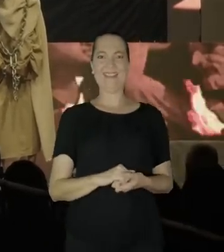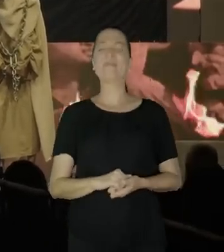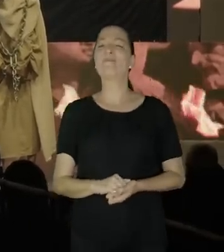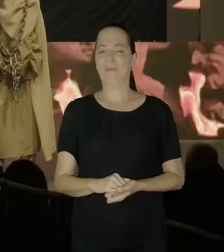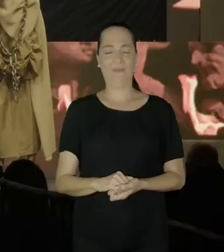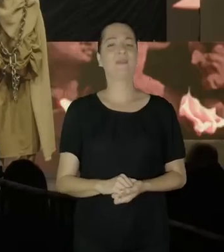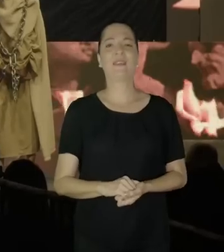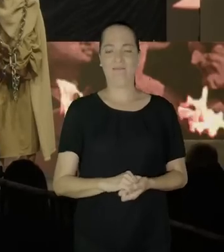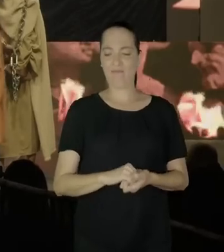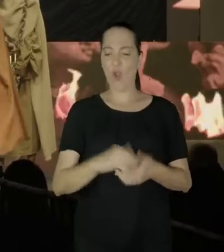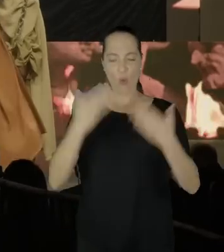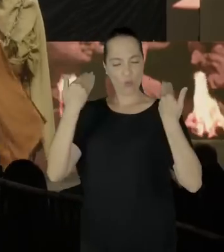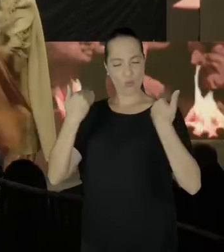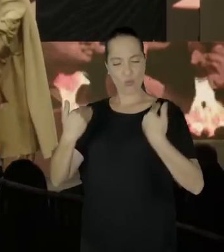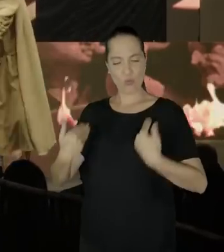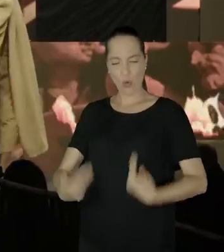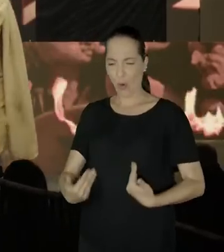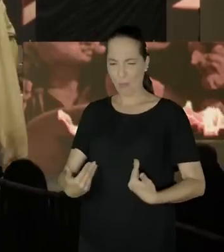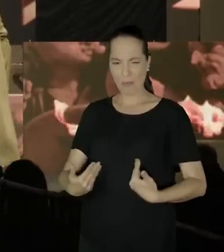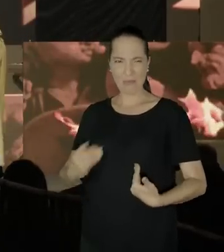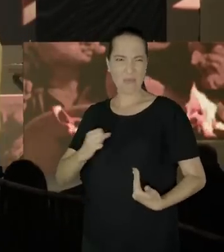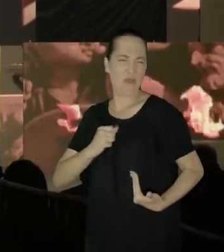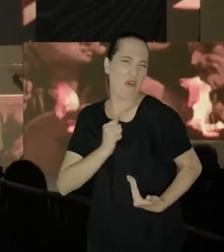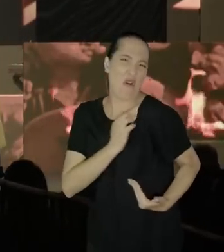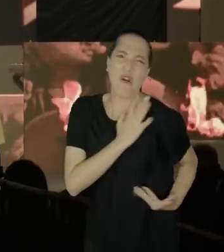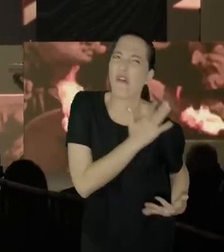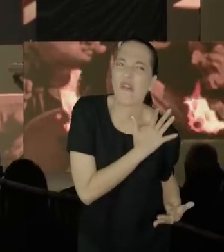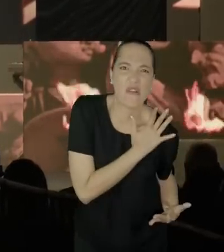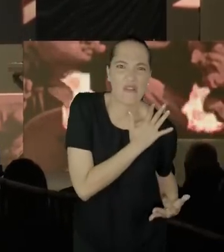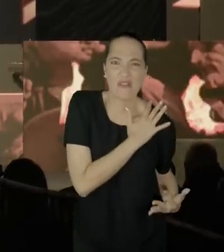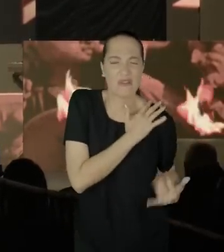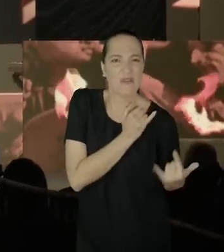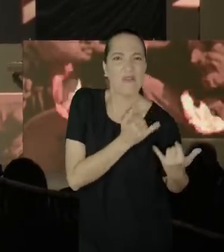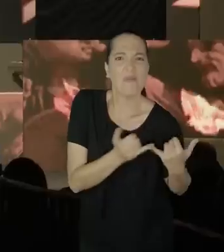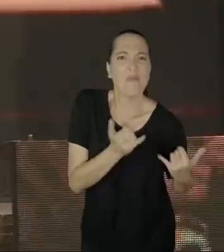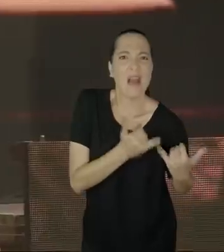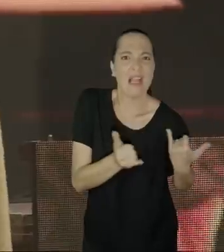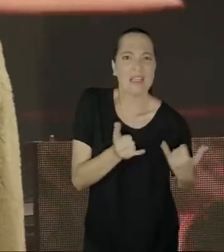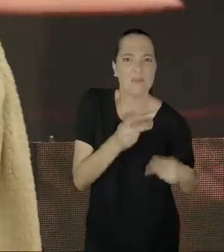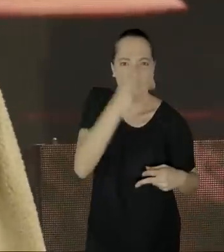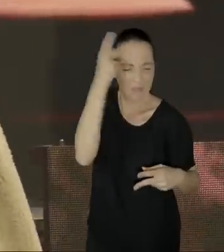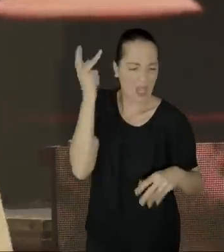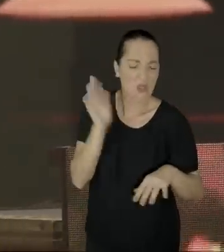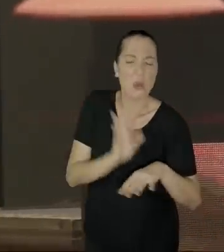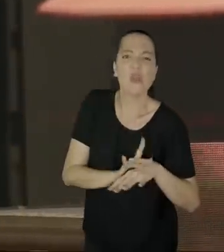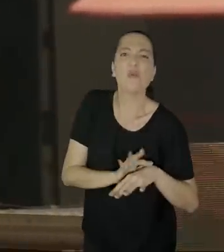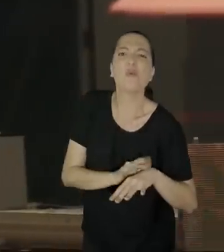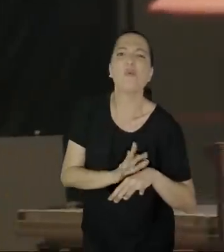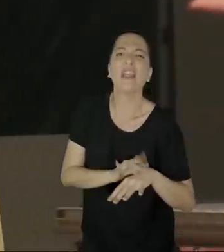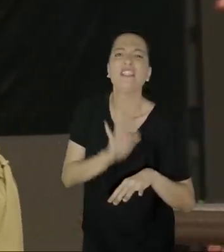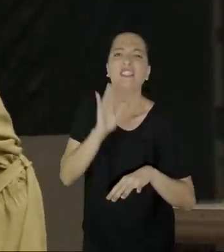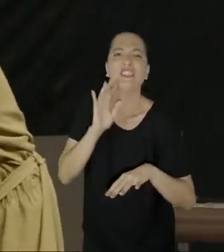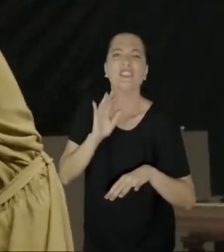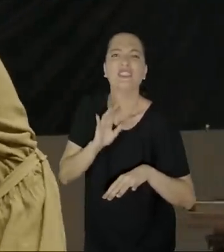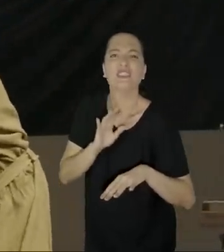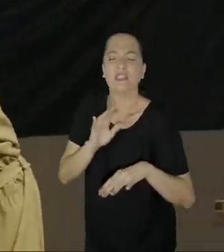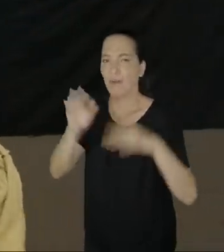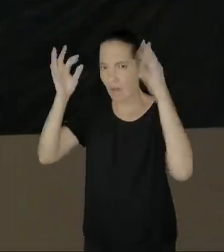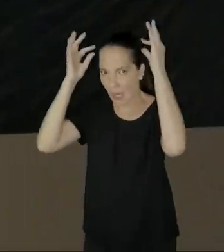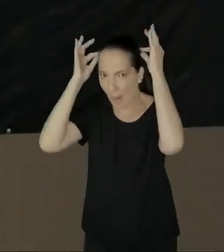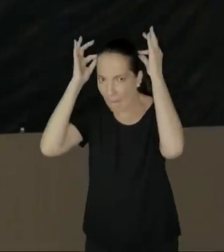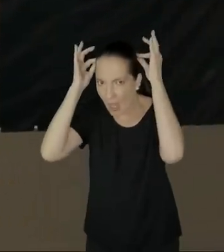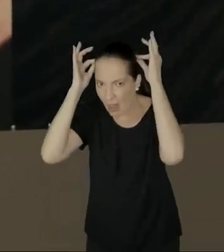Seu corpo é horroroso. Parece o de um doente. Seus